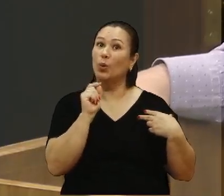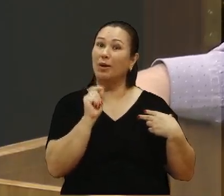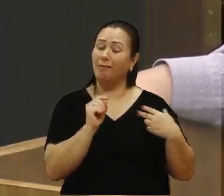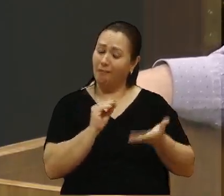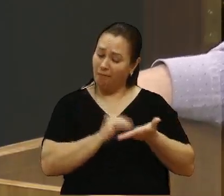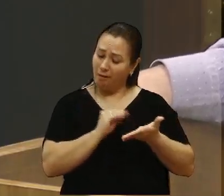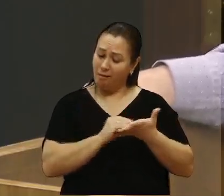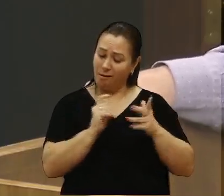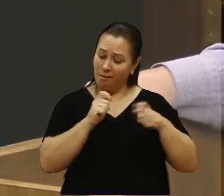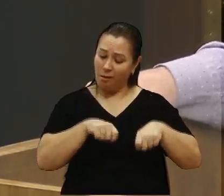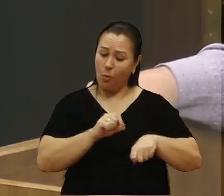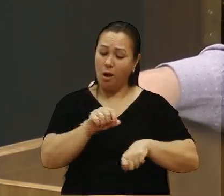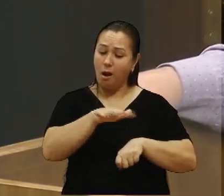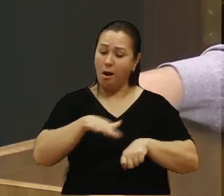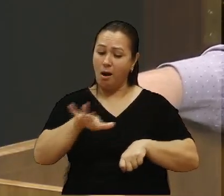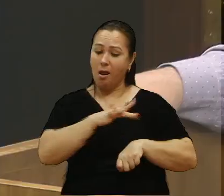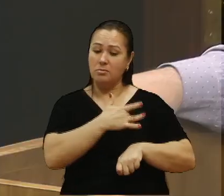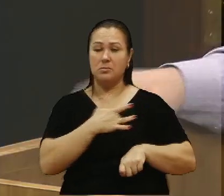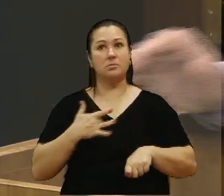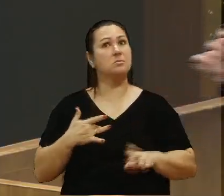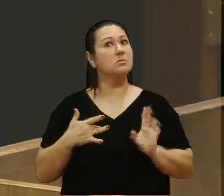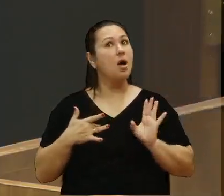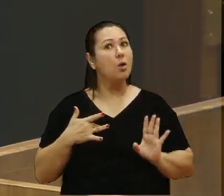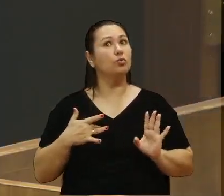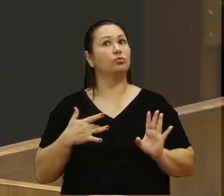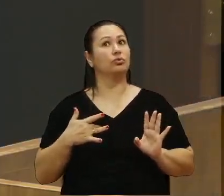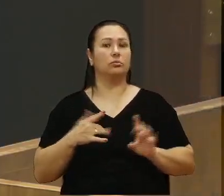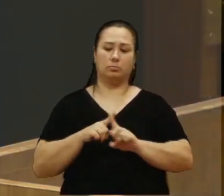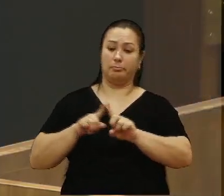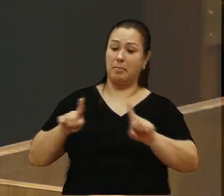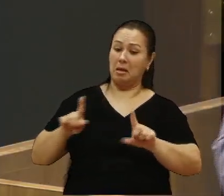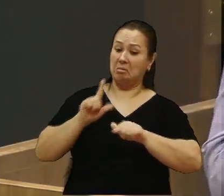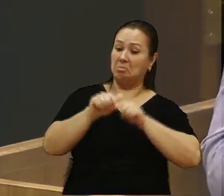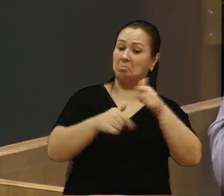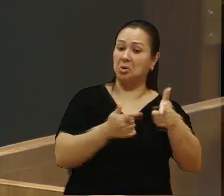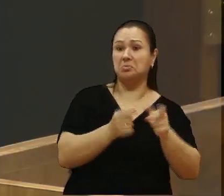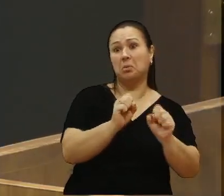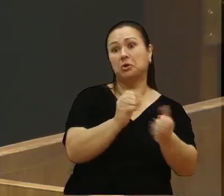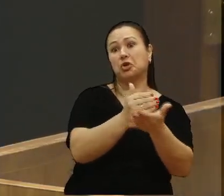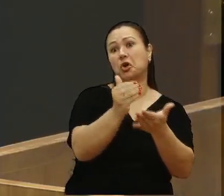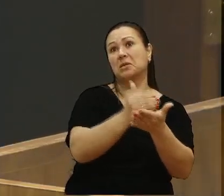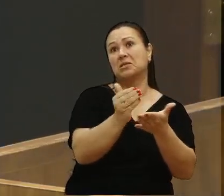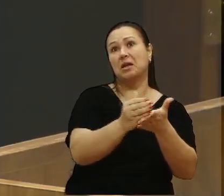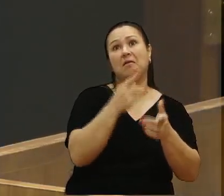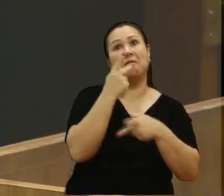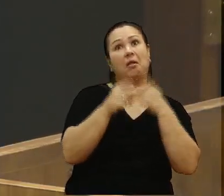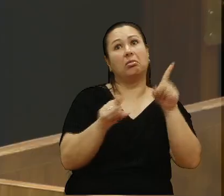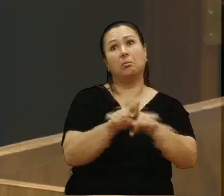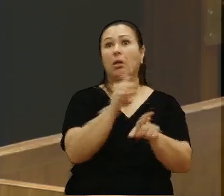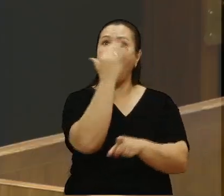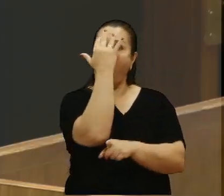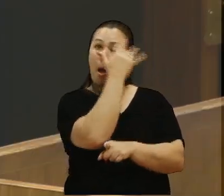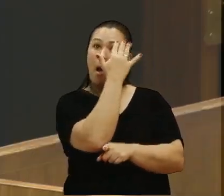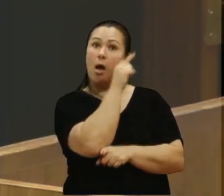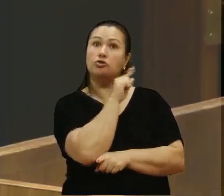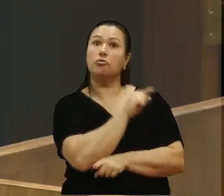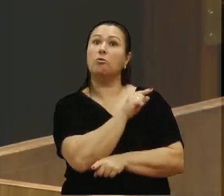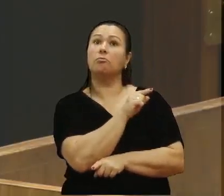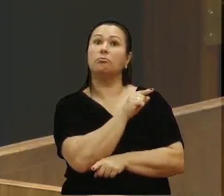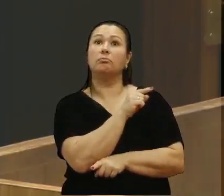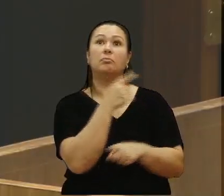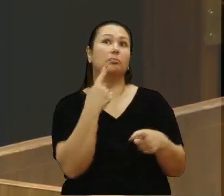incompetência da gestão da saúde. Mas logo mais a gente pode começar a falar da gestão do prefeito Adiló. Porque se